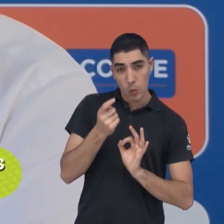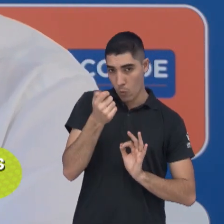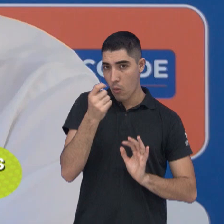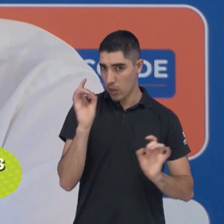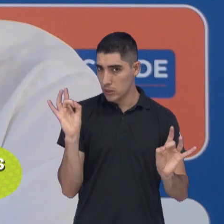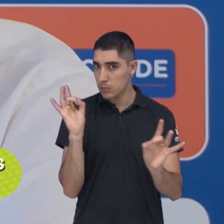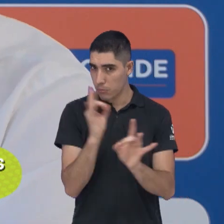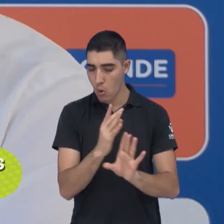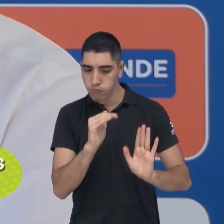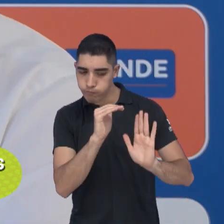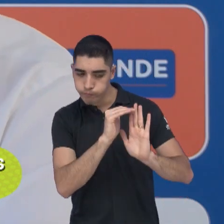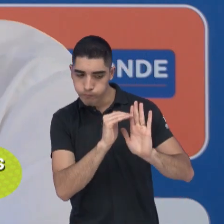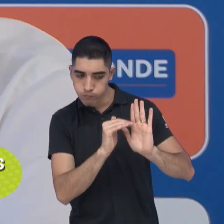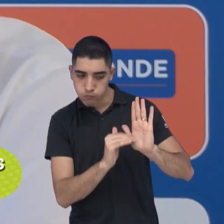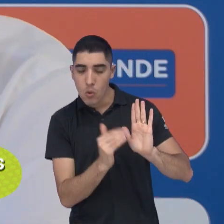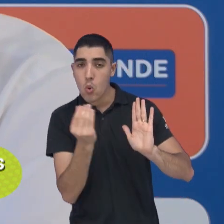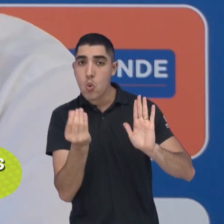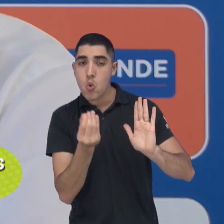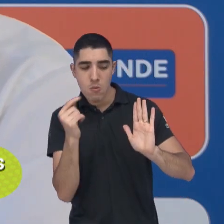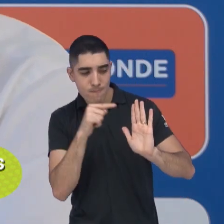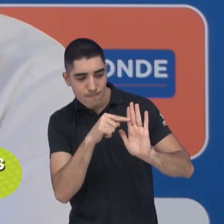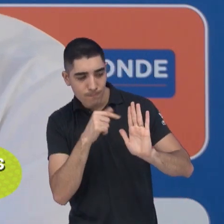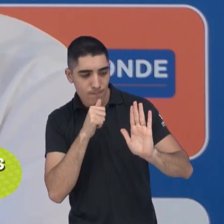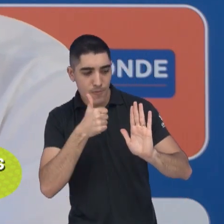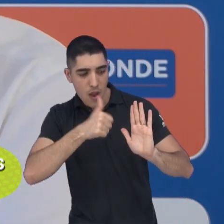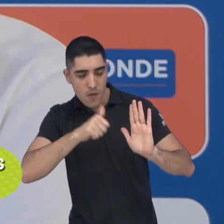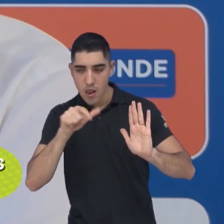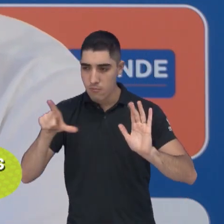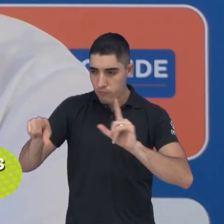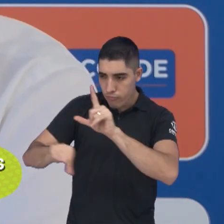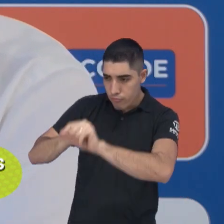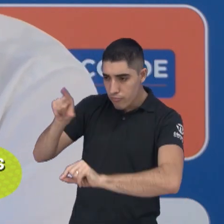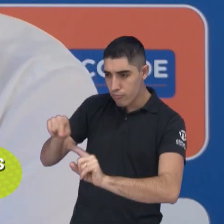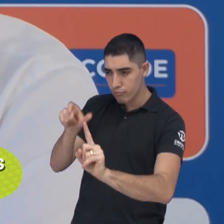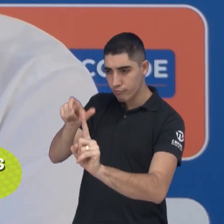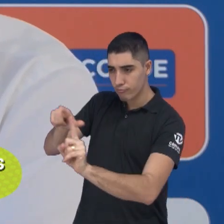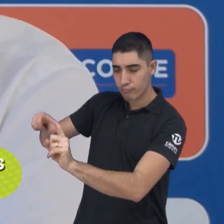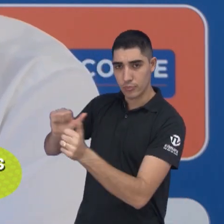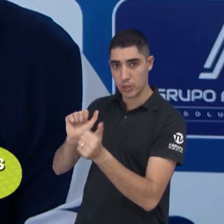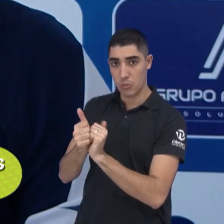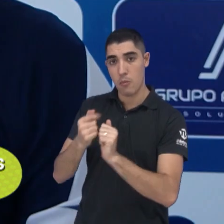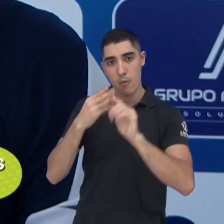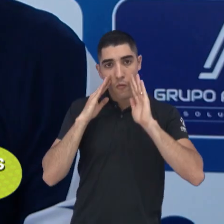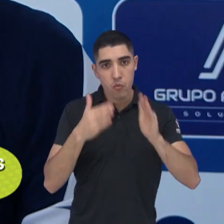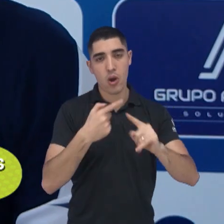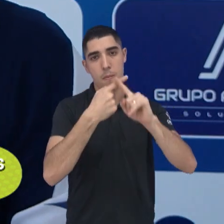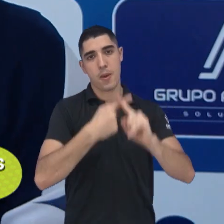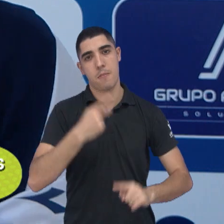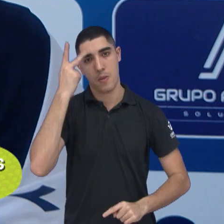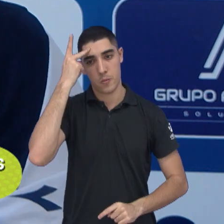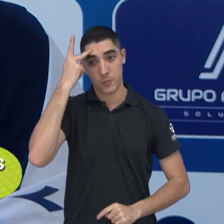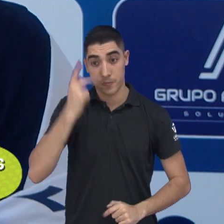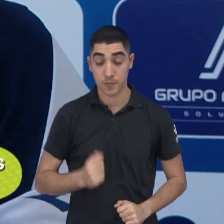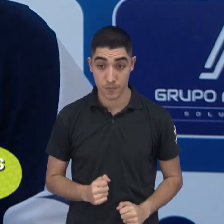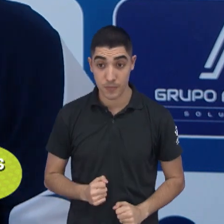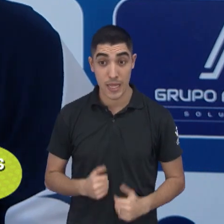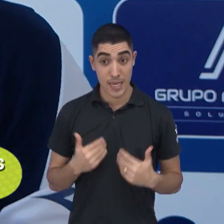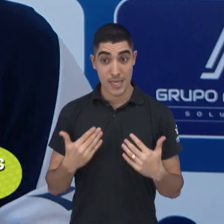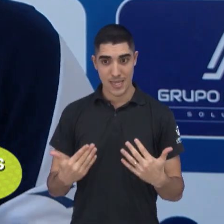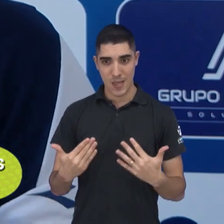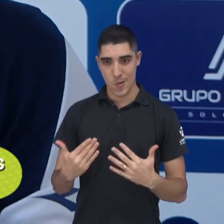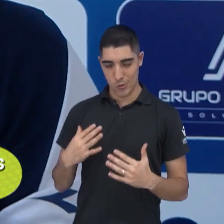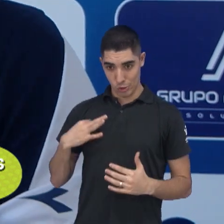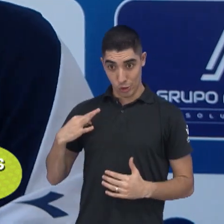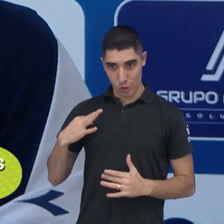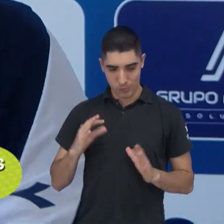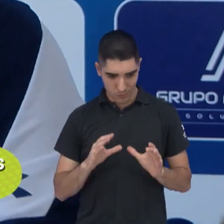a gente vai seguir, como a gente vai montar essa equipe pensando já no Campeonato Paulista. Montar uma equipe é uma arte,